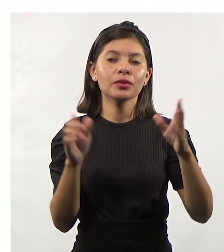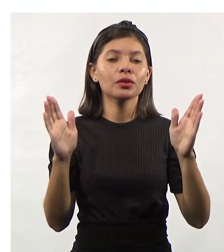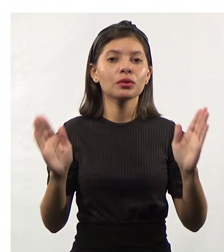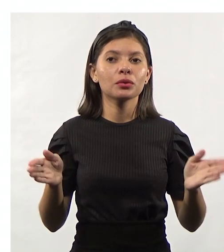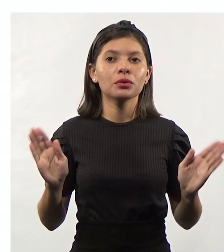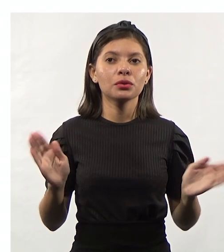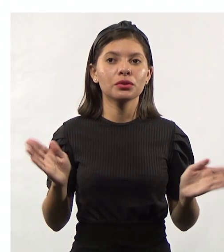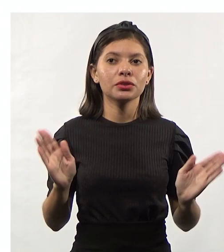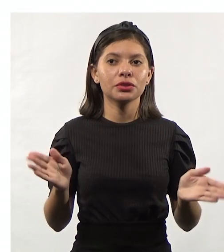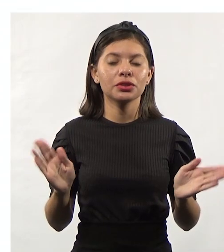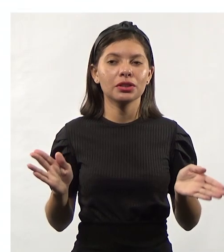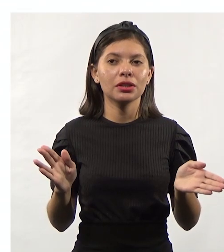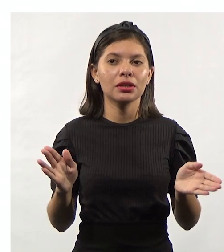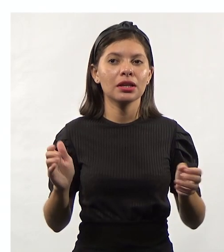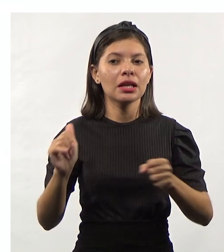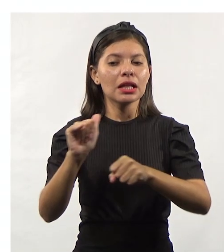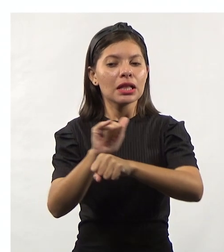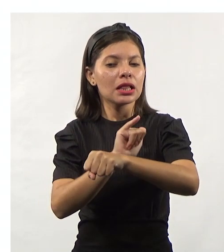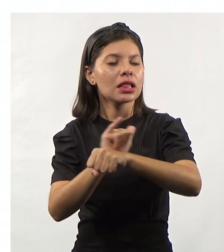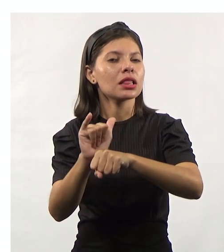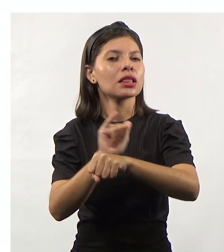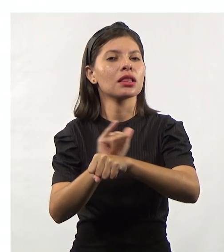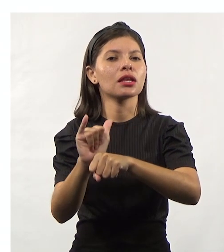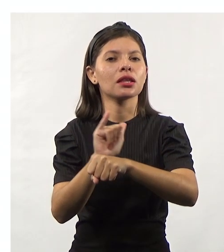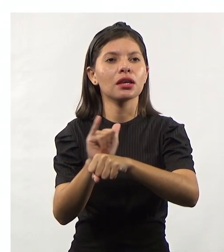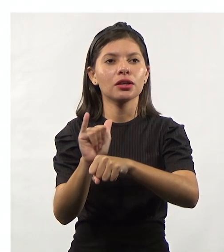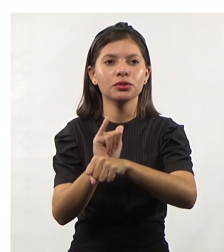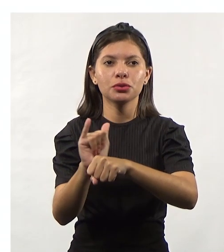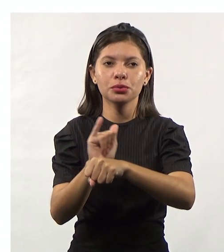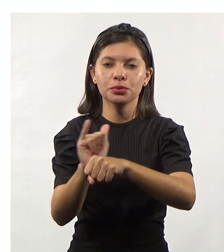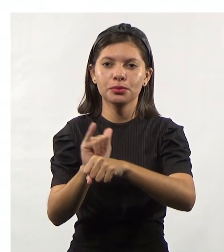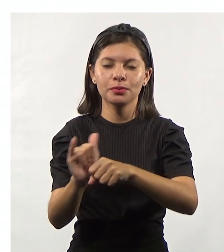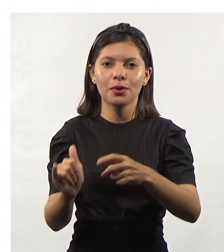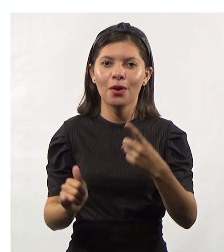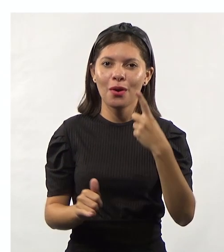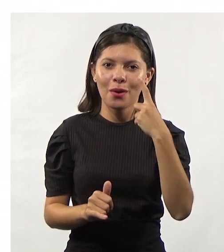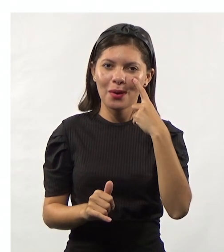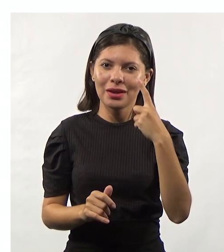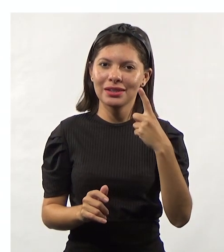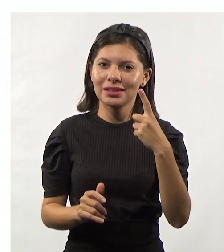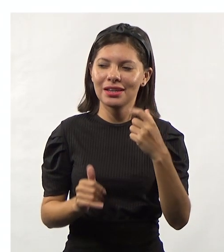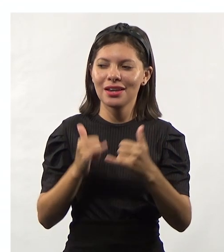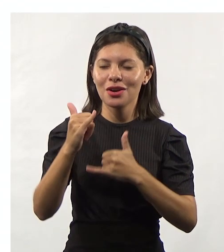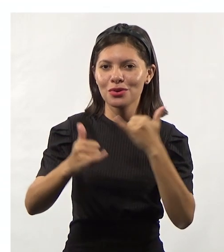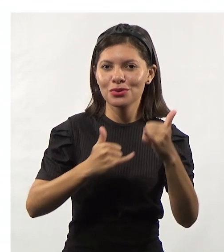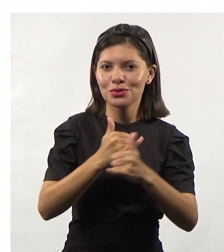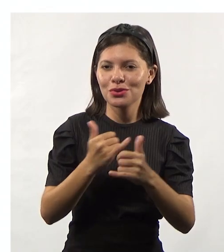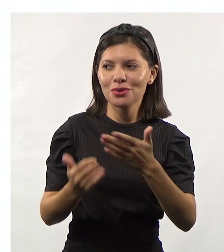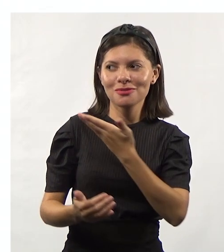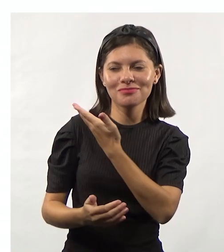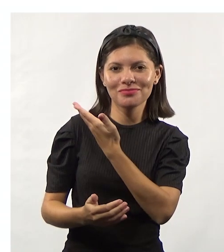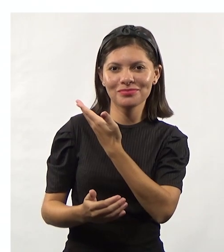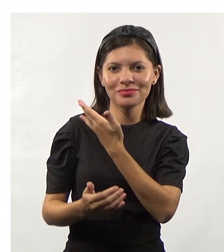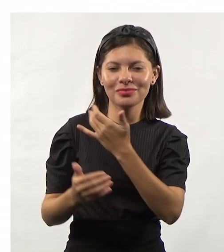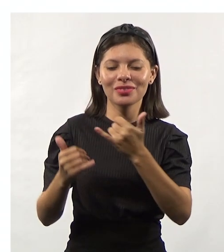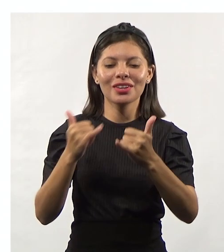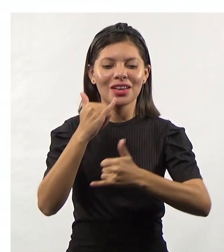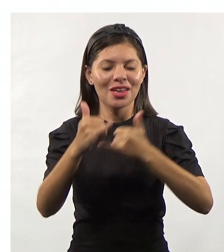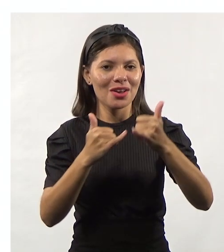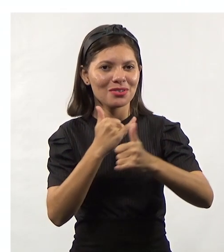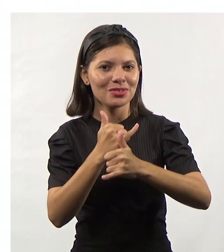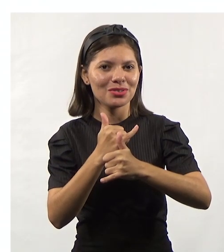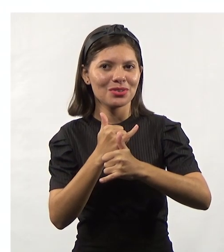elas já possuem um posicionamento mais estratégico. Olha aqui o jogo de xadrez, né? É um jogo